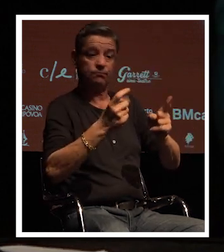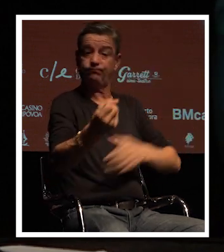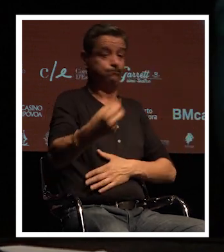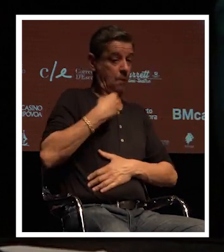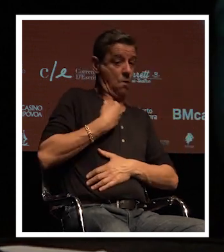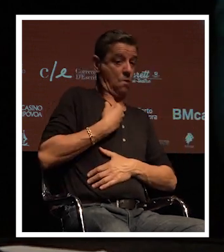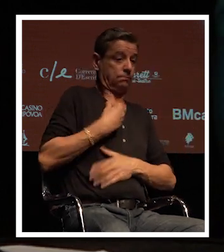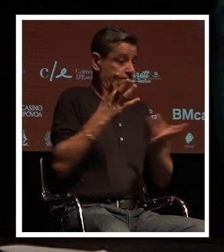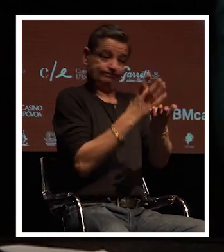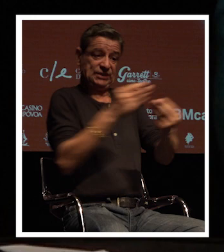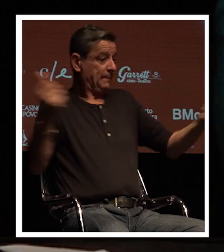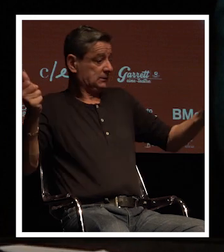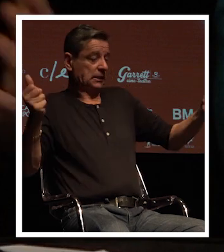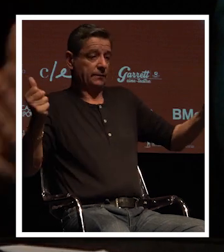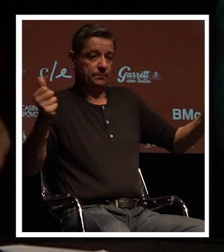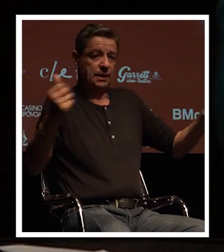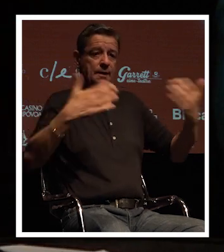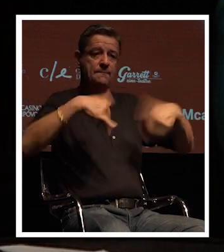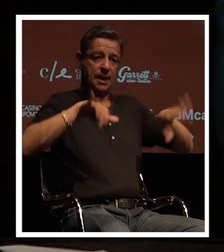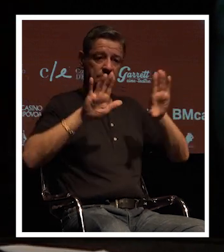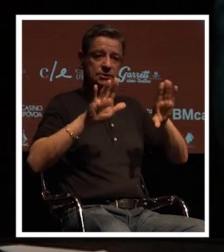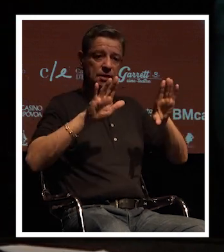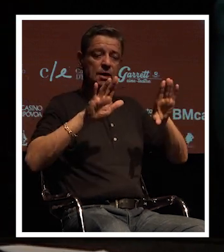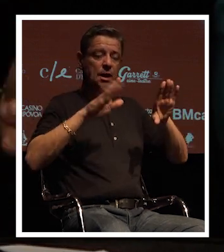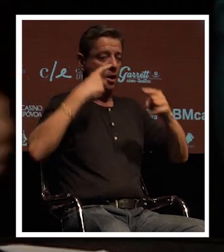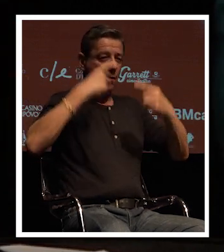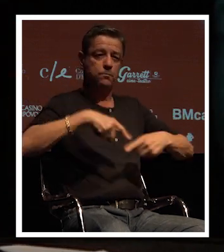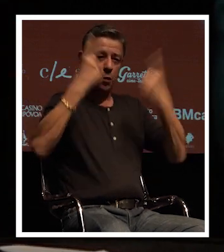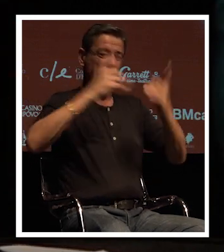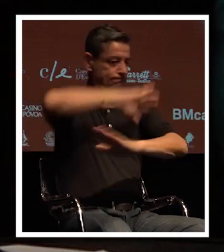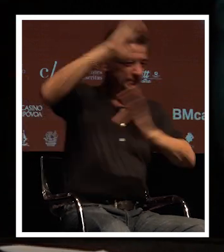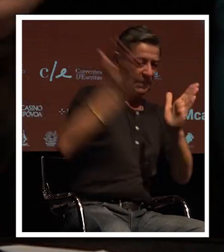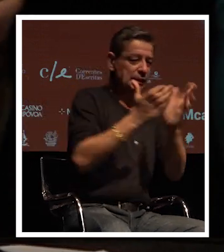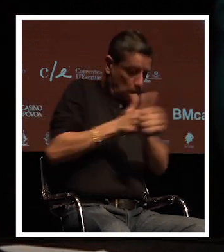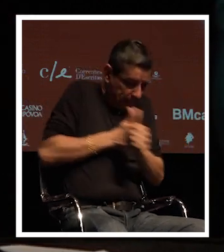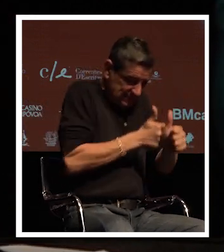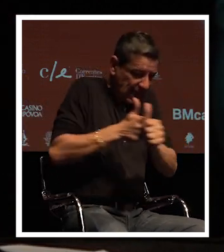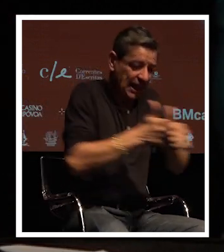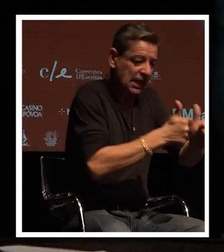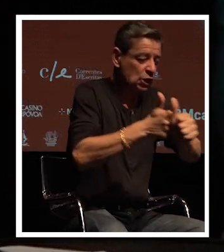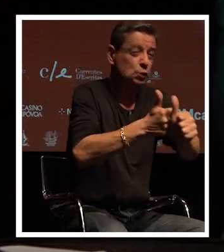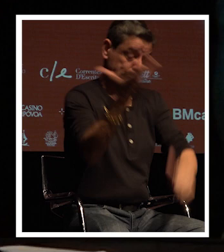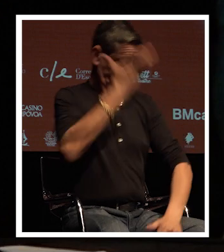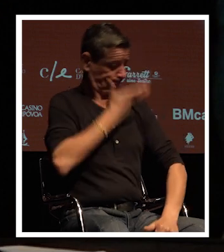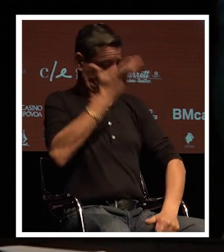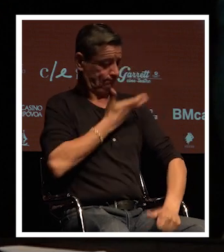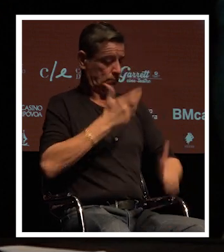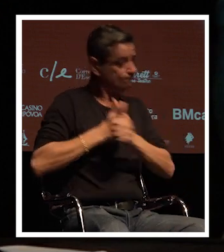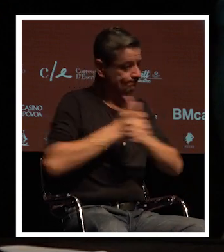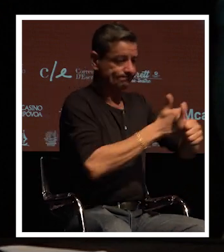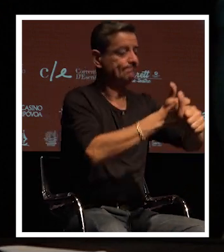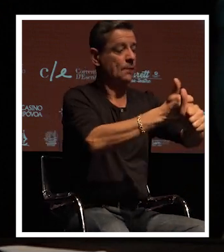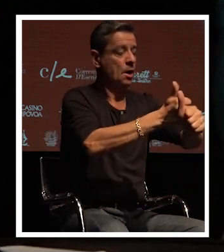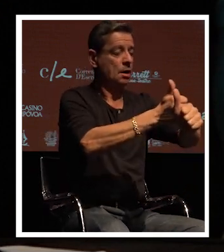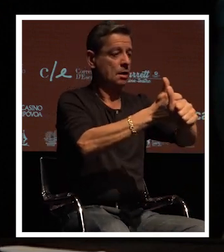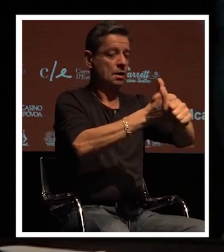eh desaparecemos da esfera pública somos punidos somos perseguidos somos castigados somos apontados como